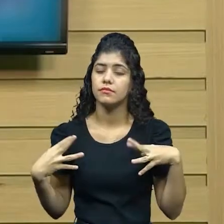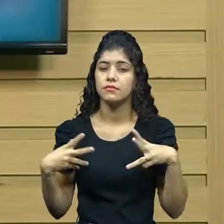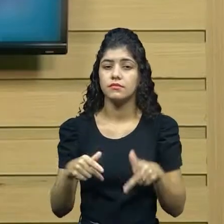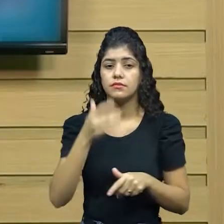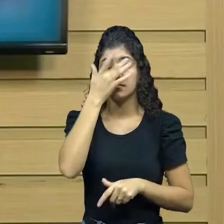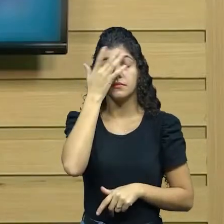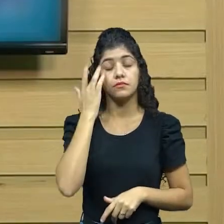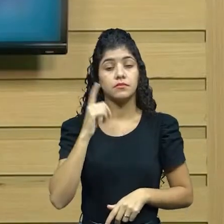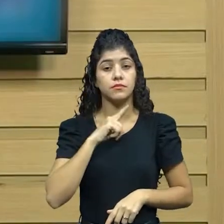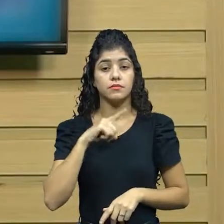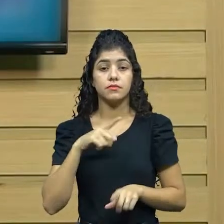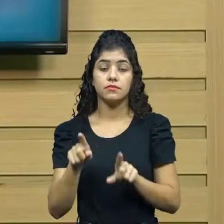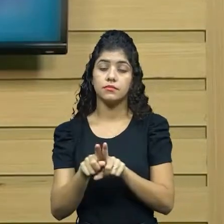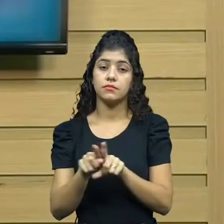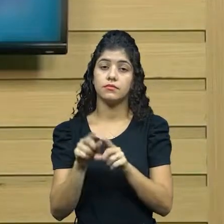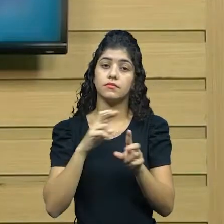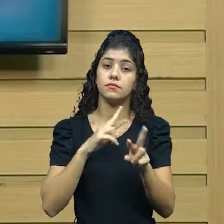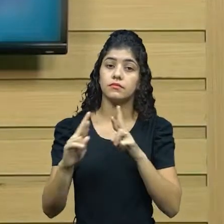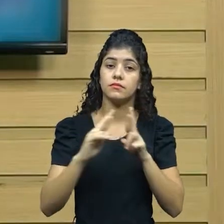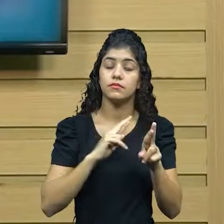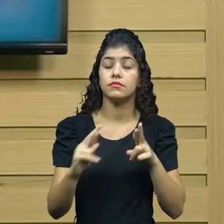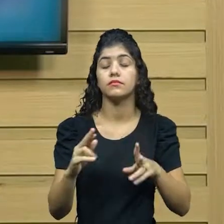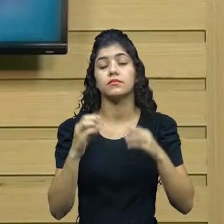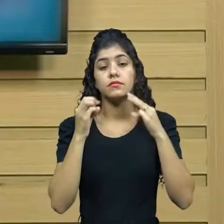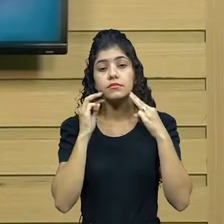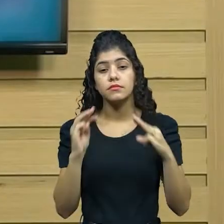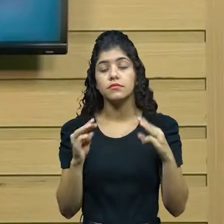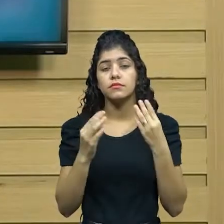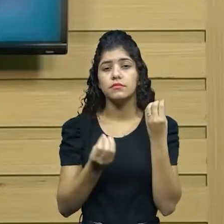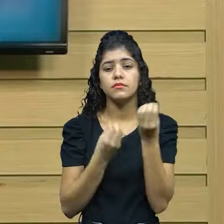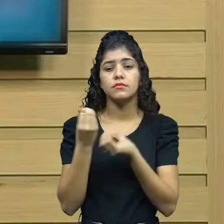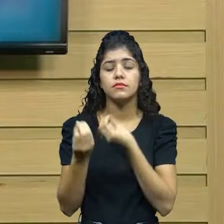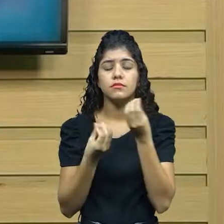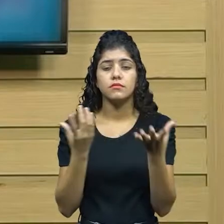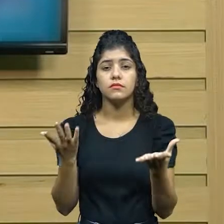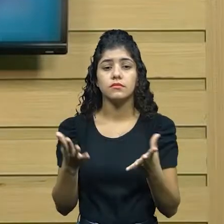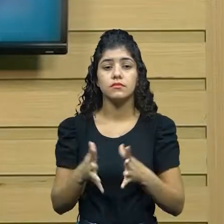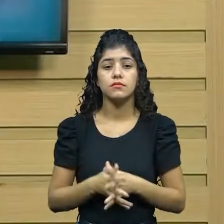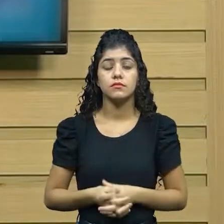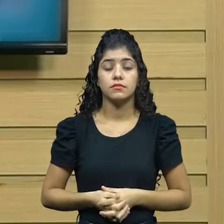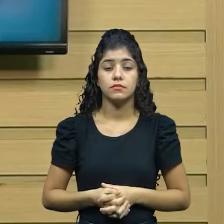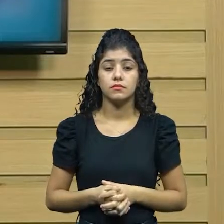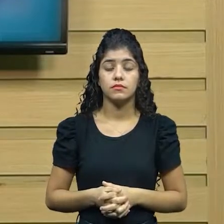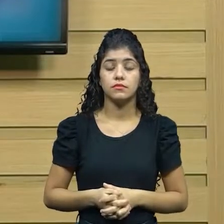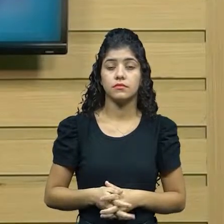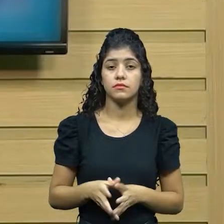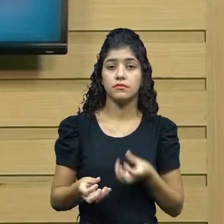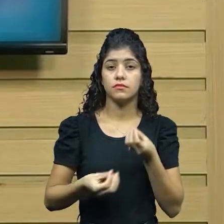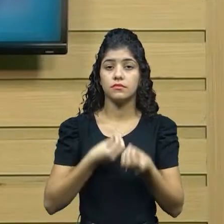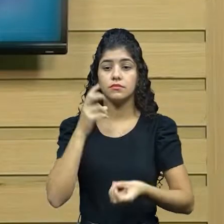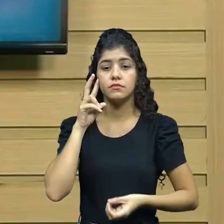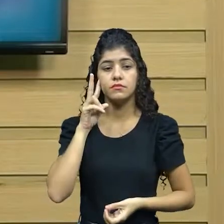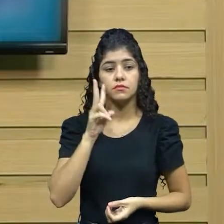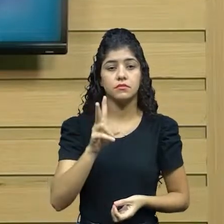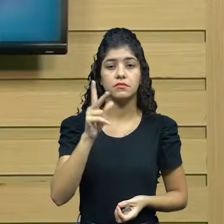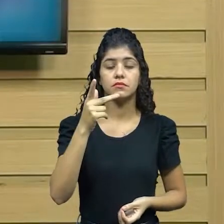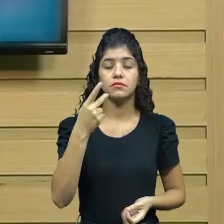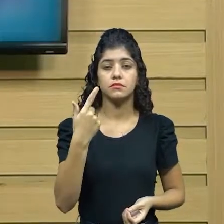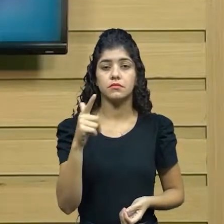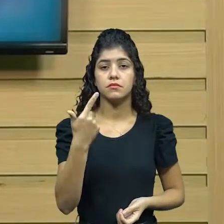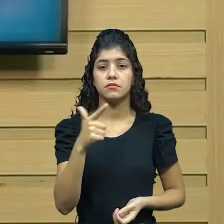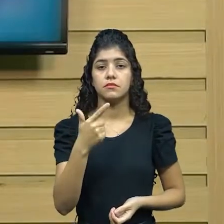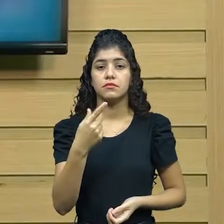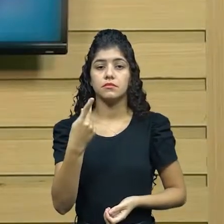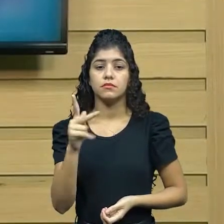sua publicidade, tem o seu relacionamento. Como assim? Por exemplo, como você vê o seu chefe, como você vê a